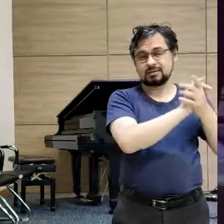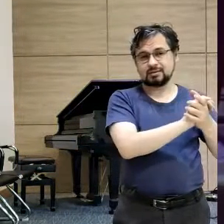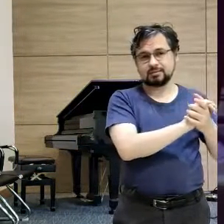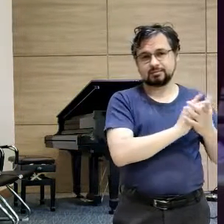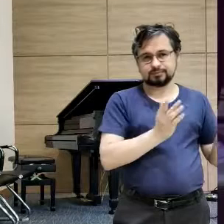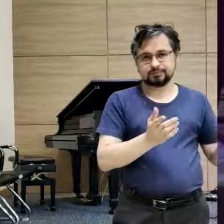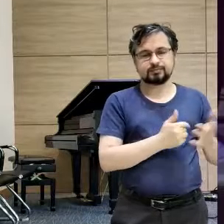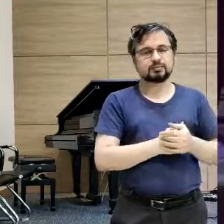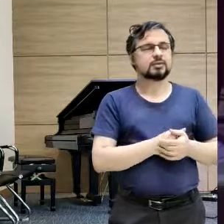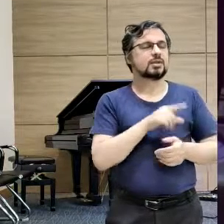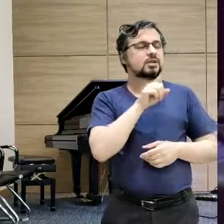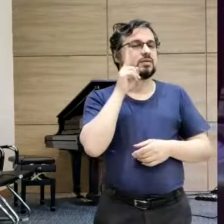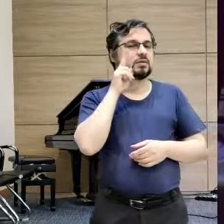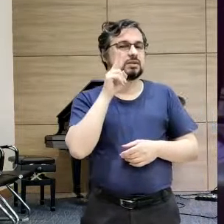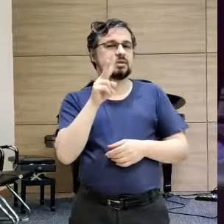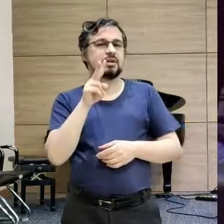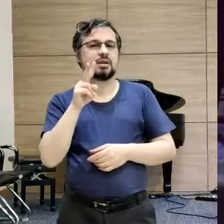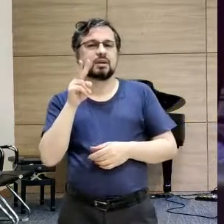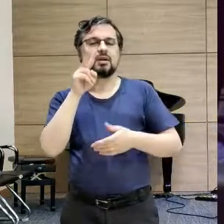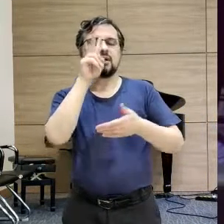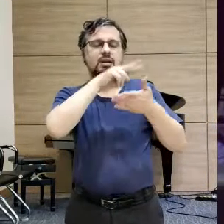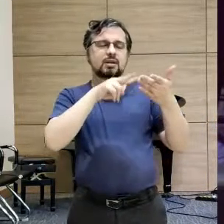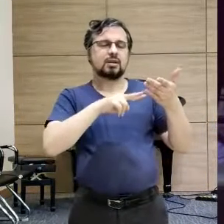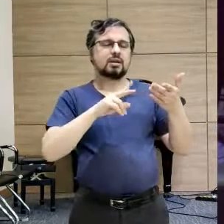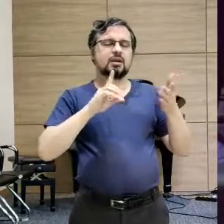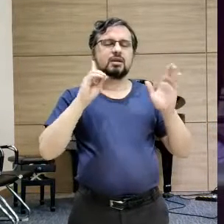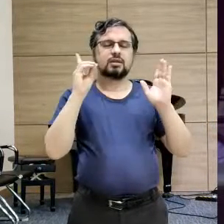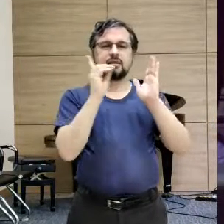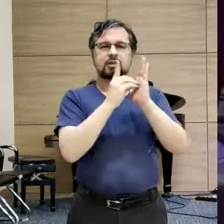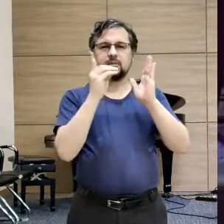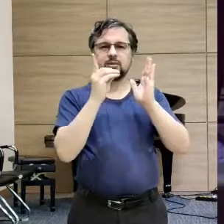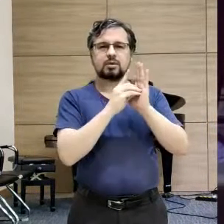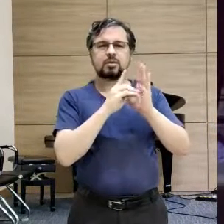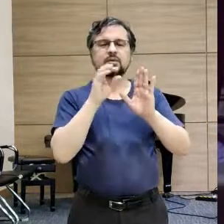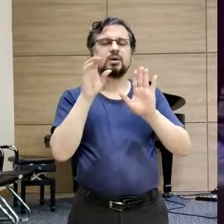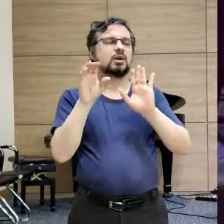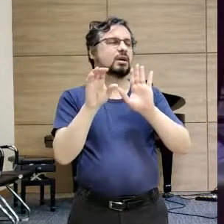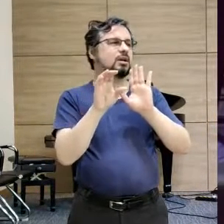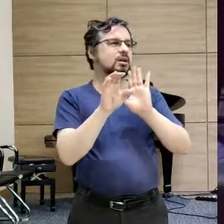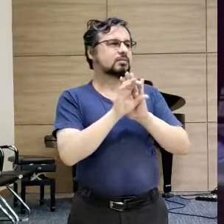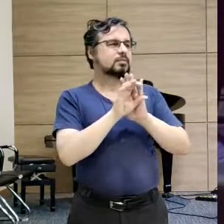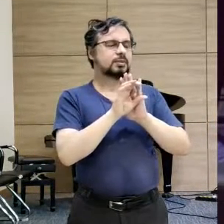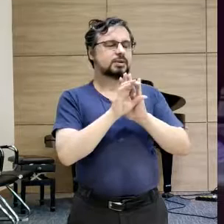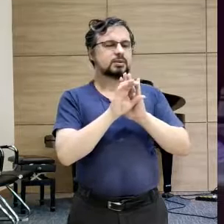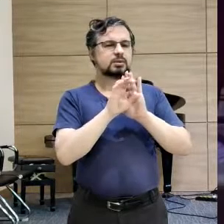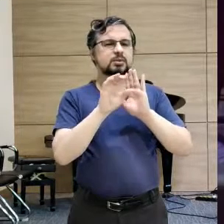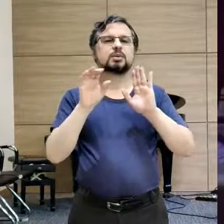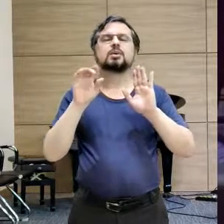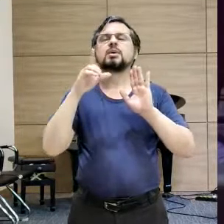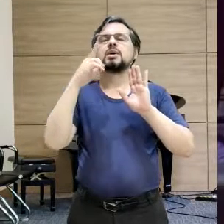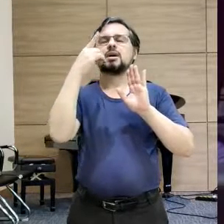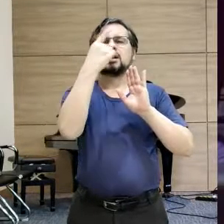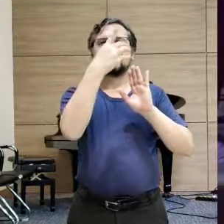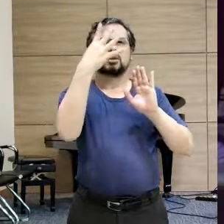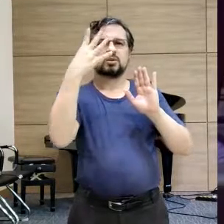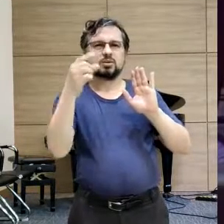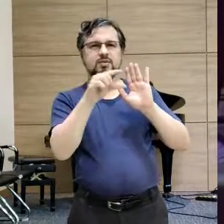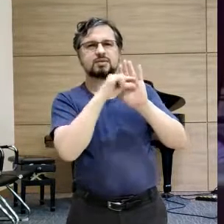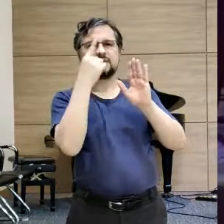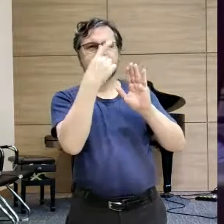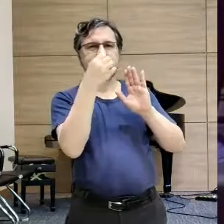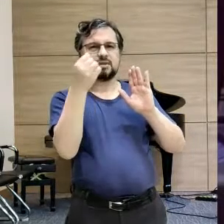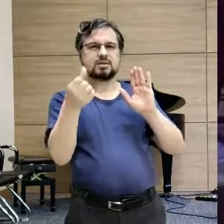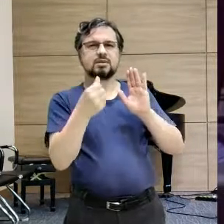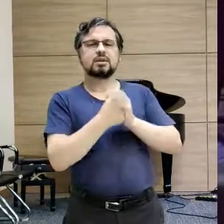o texto de Deuteronômio, capítulo 16, do versículo 14 a 16, quando Deus falou do rei, porque Deus falou antes de ter o rei em